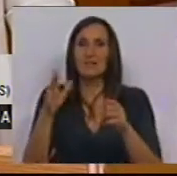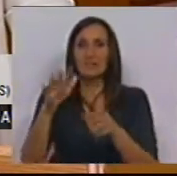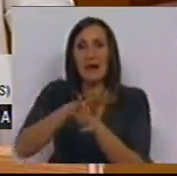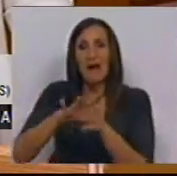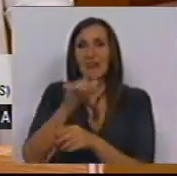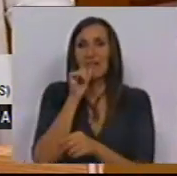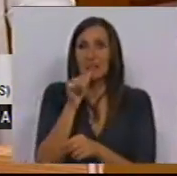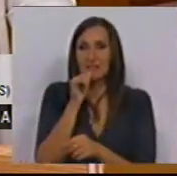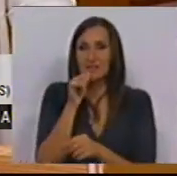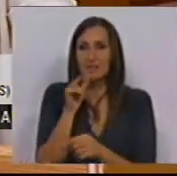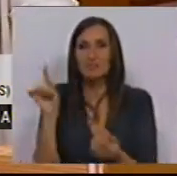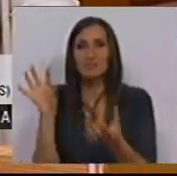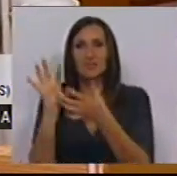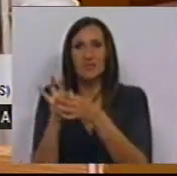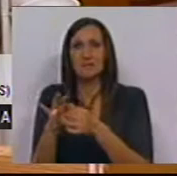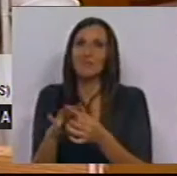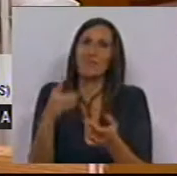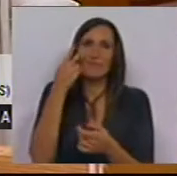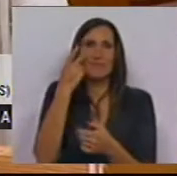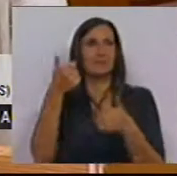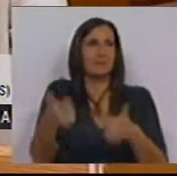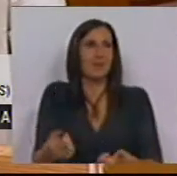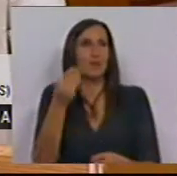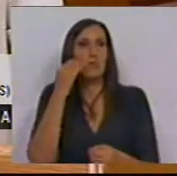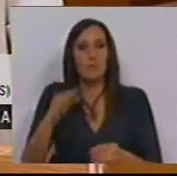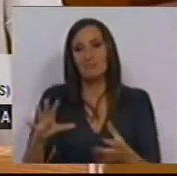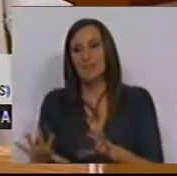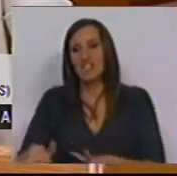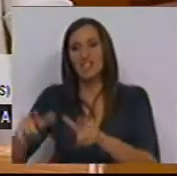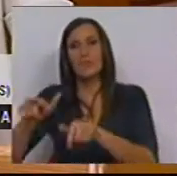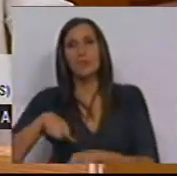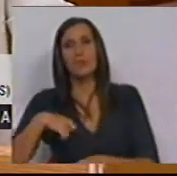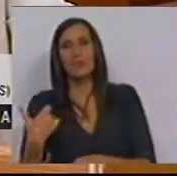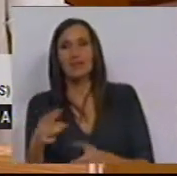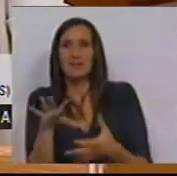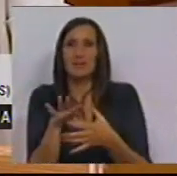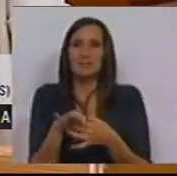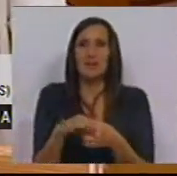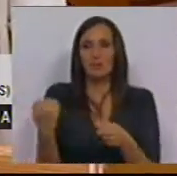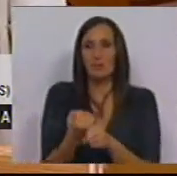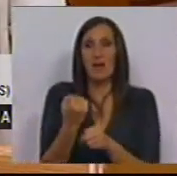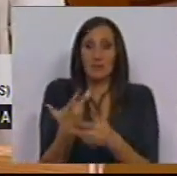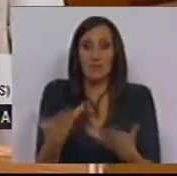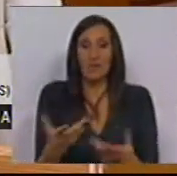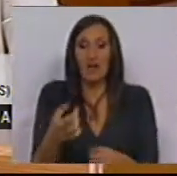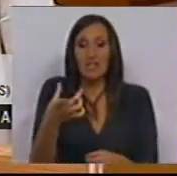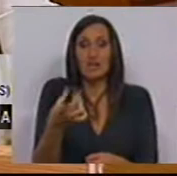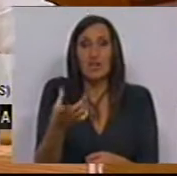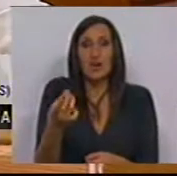das águas alinhada, imagine-se, com o crescimento verde, em torno da agregação dos atuais 19